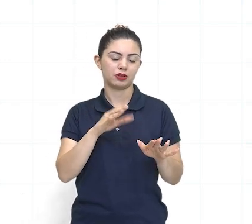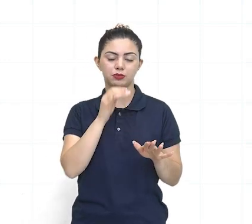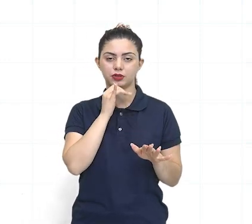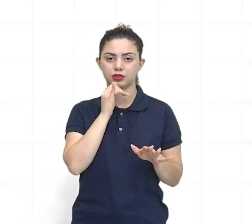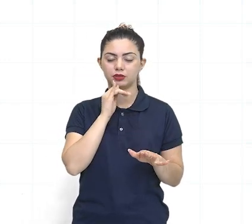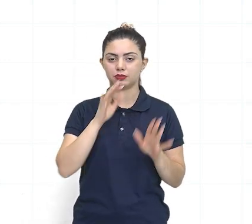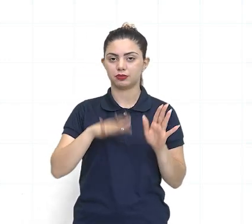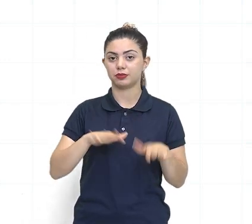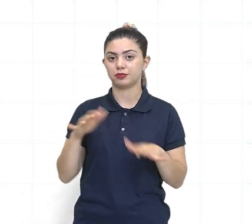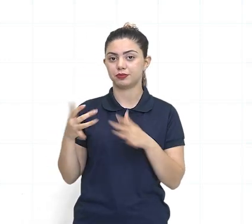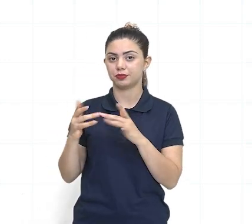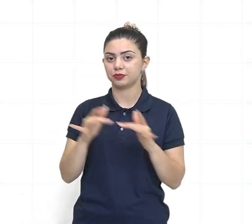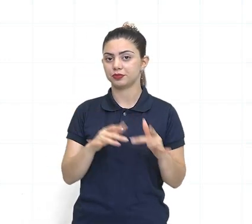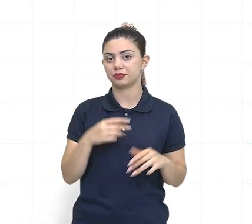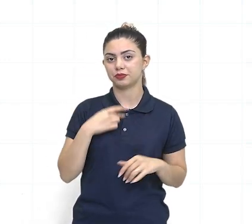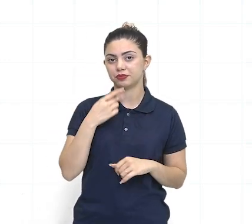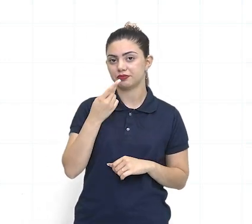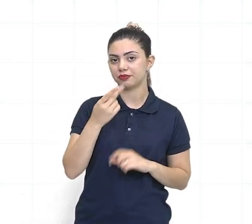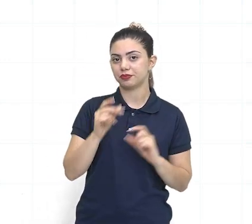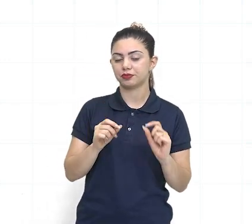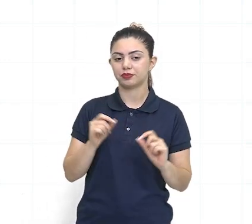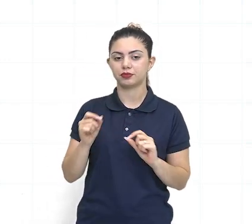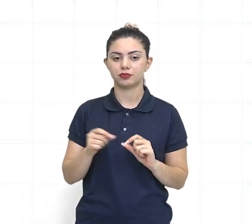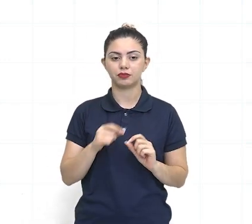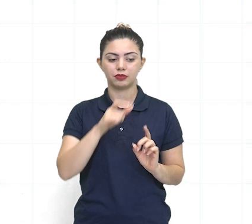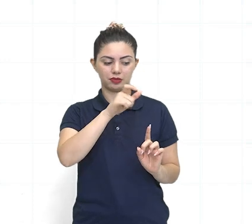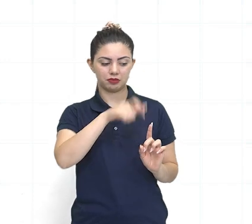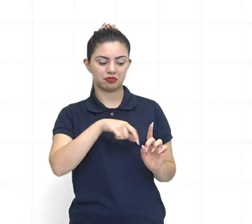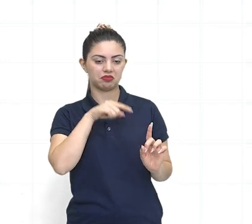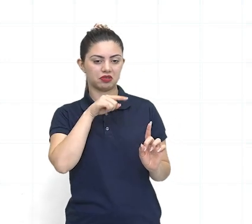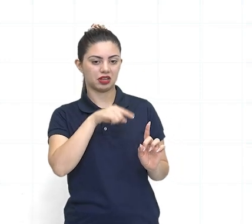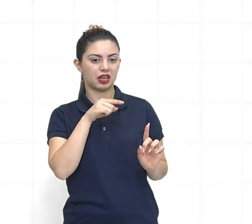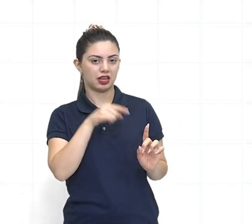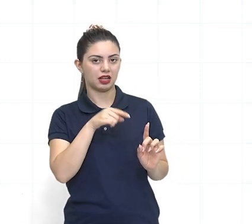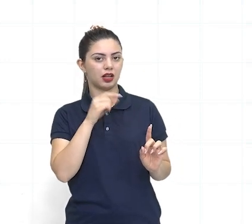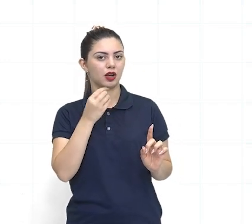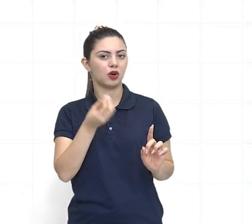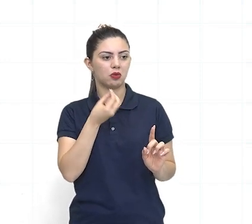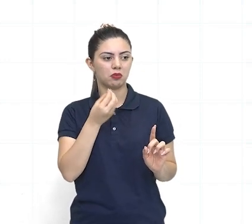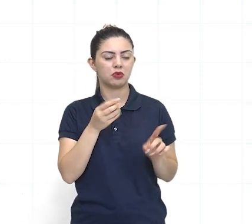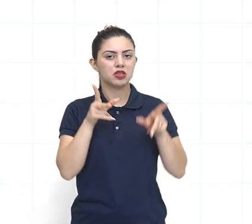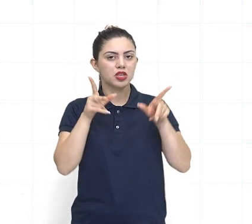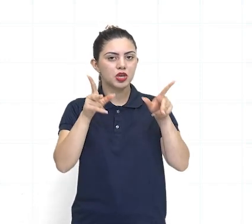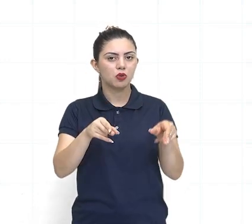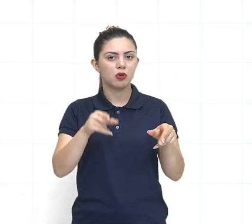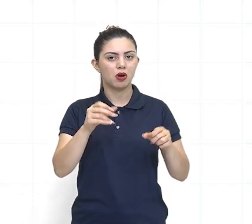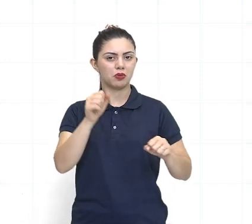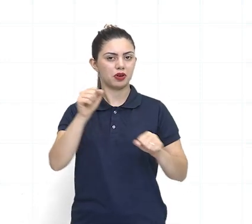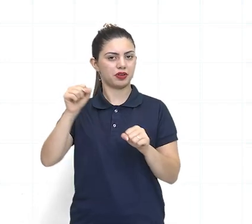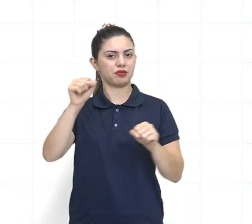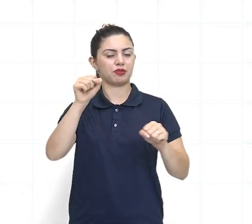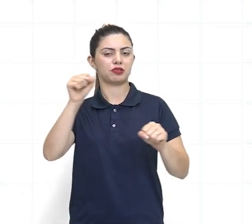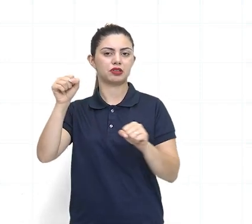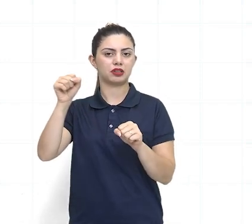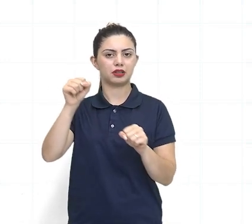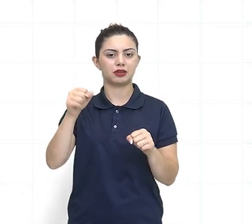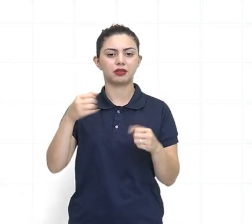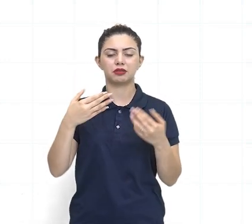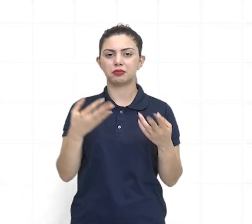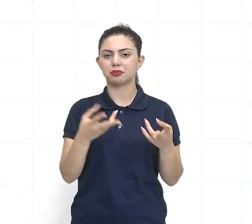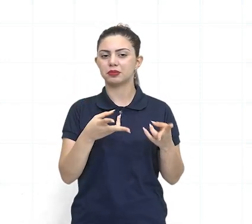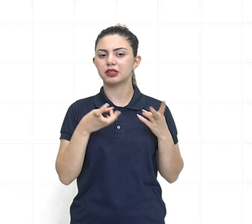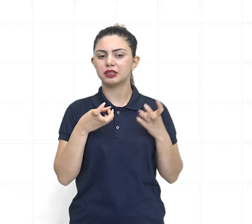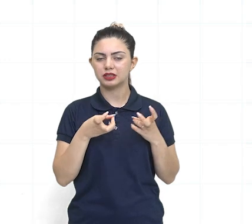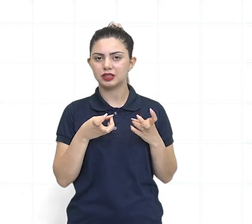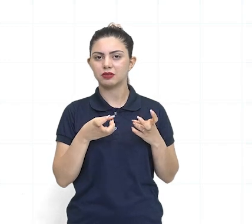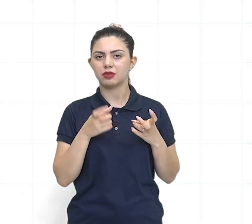do contexto, não é? Quando eu digo assim, ela foi uma heroína. Olha a força expressiva que